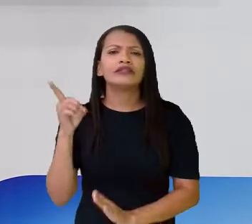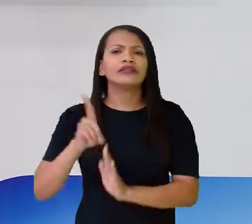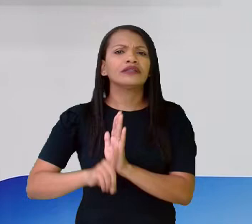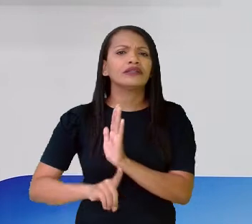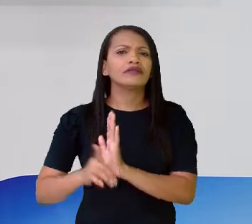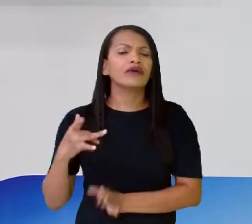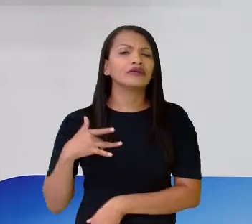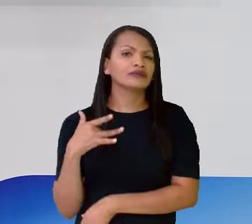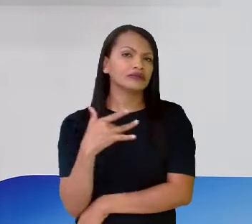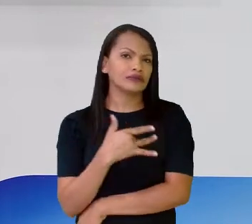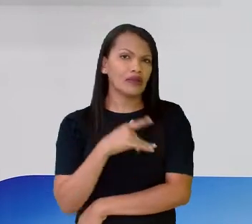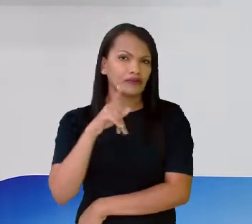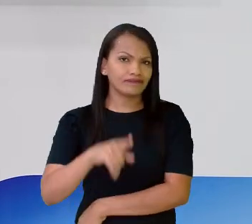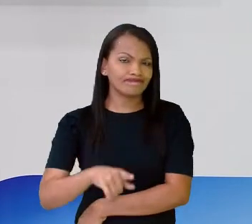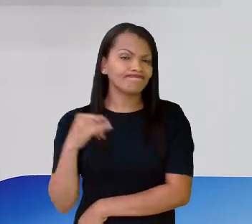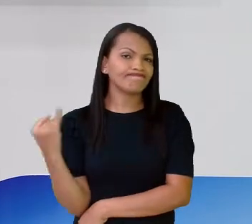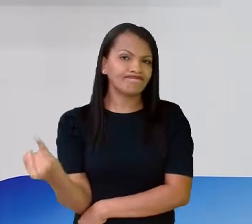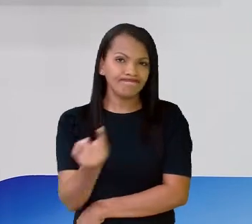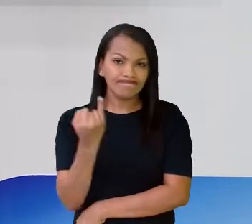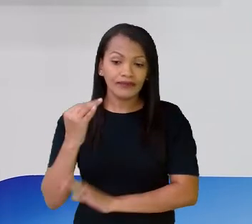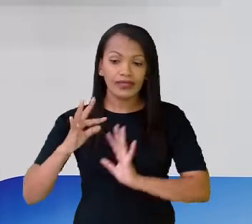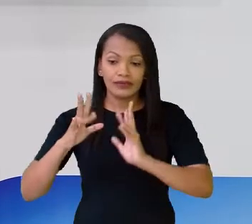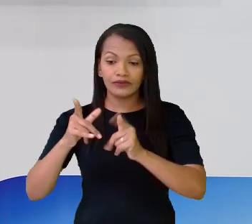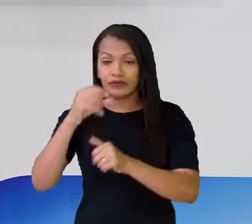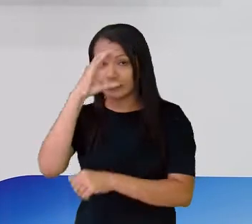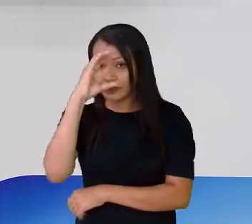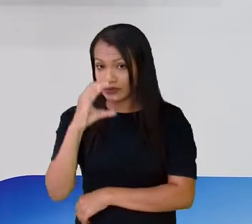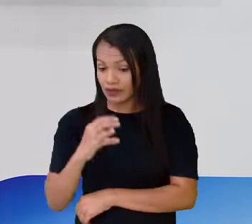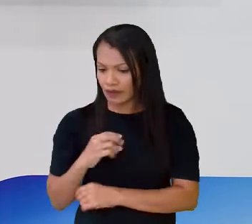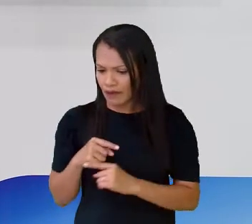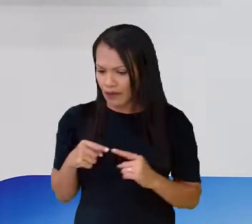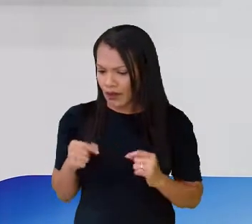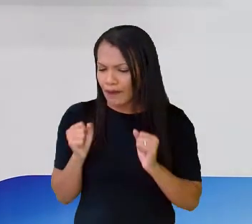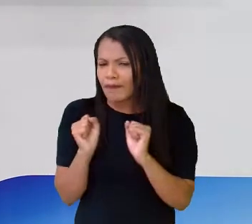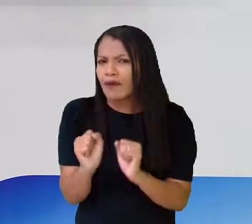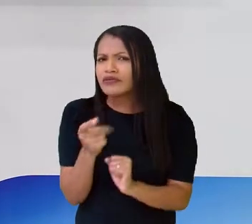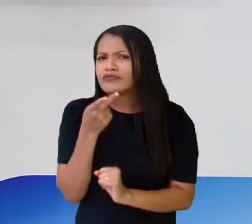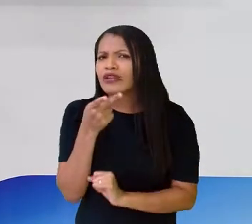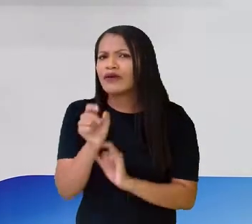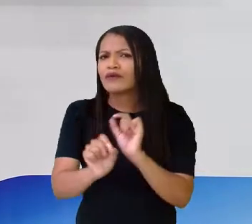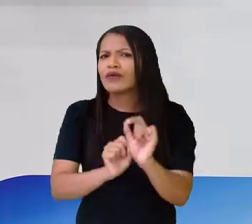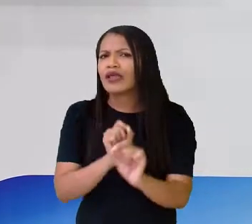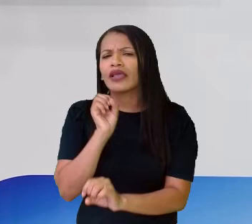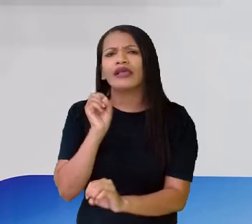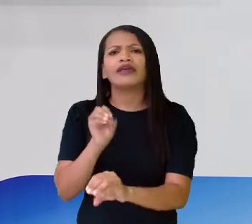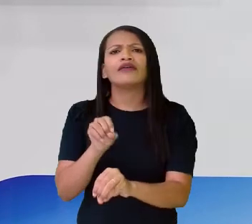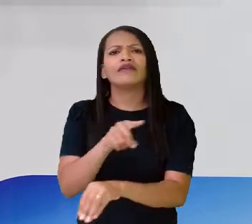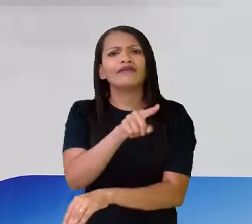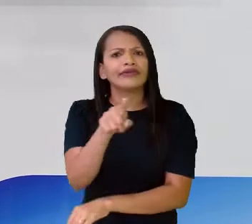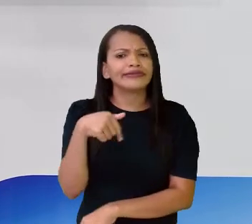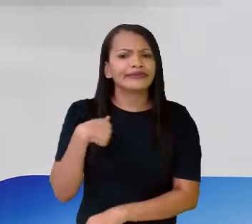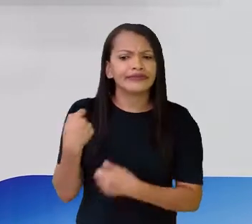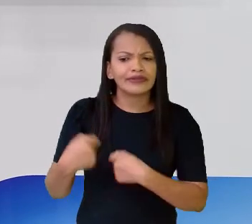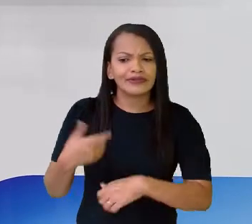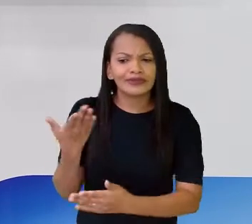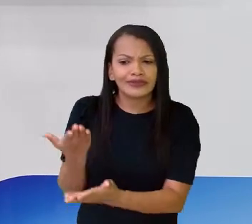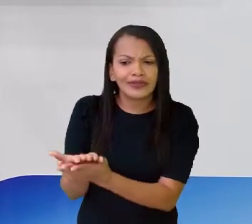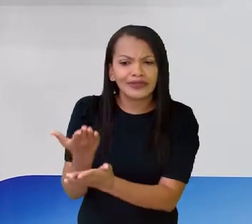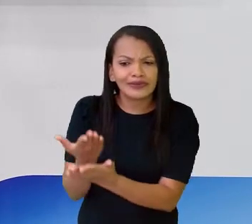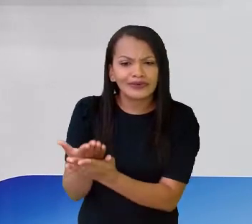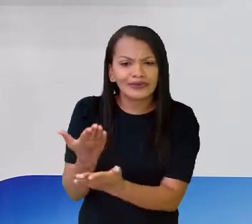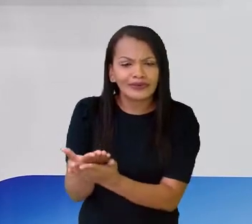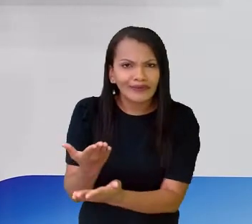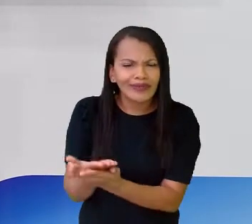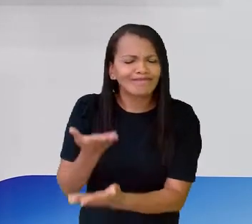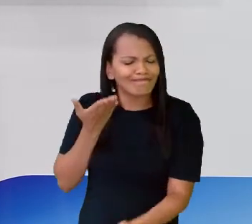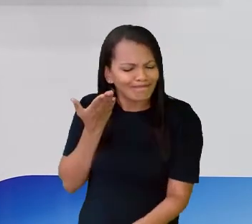também é fundamental para todo cidadão. Mas o que é que eu posso falar? O quê? Educação. Vocês têm que estudar cada vez